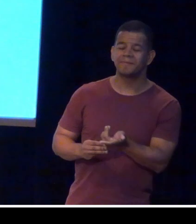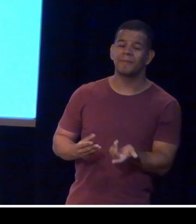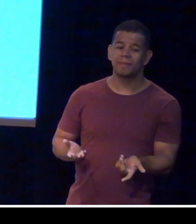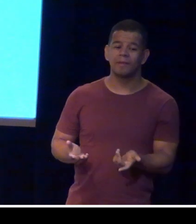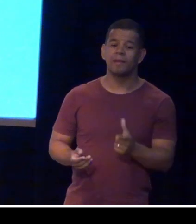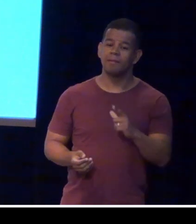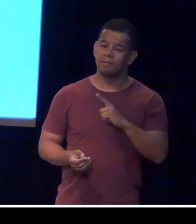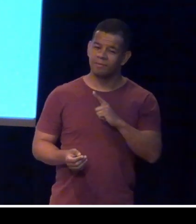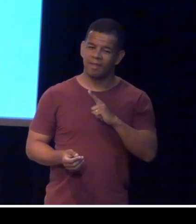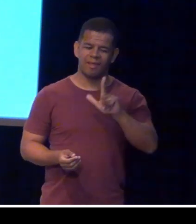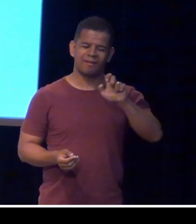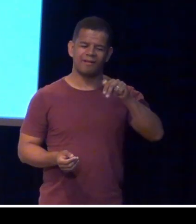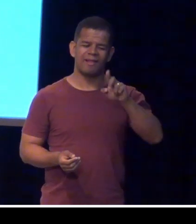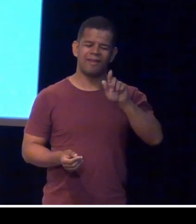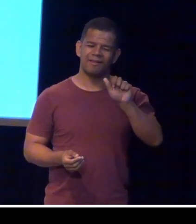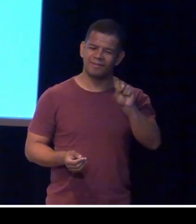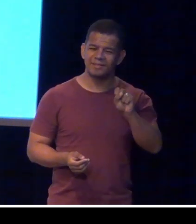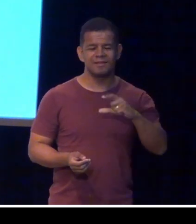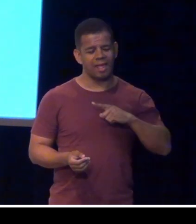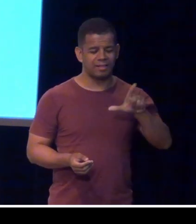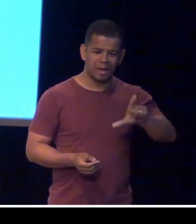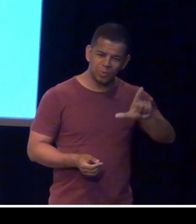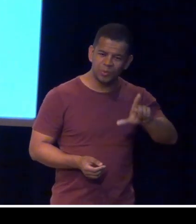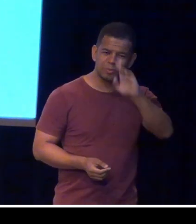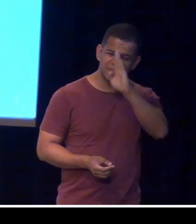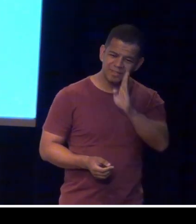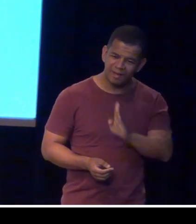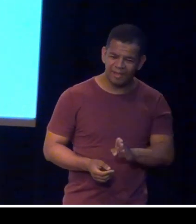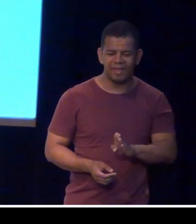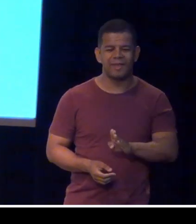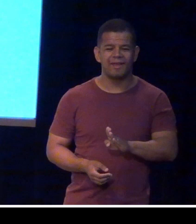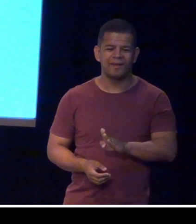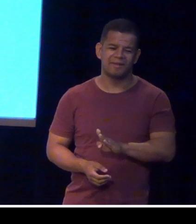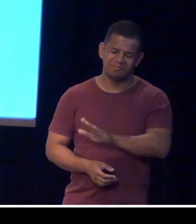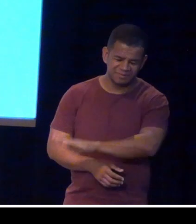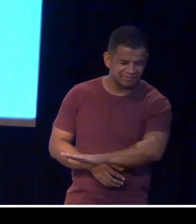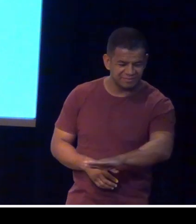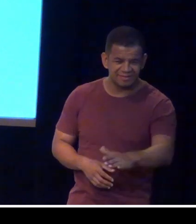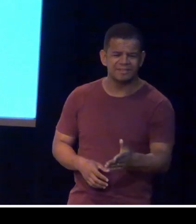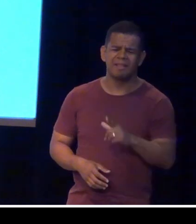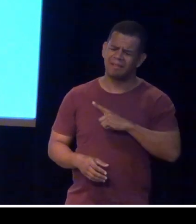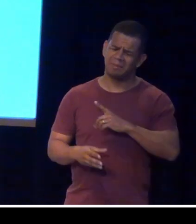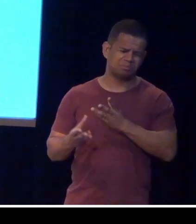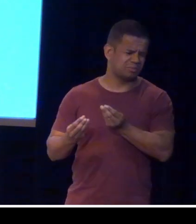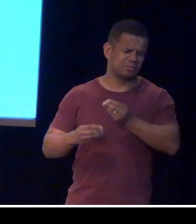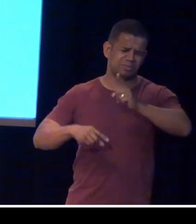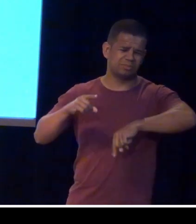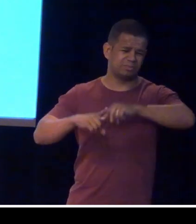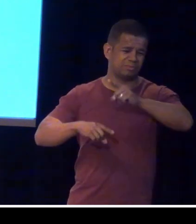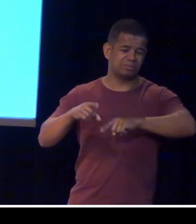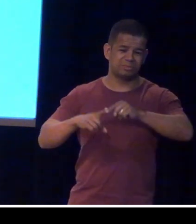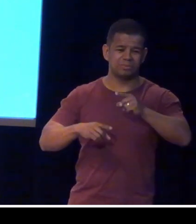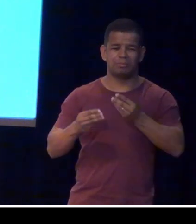Temos lendas, literatura brasileira para a infância, tem muito material, tem